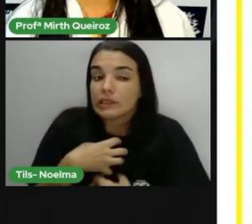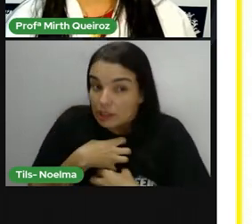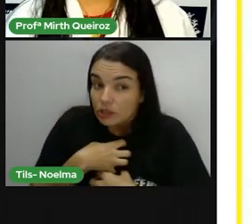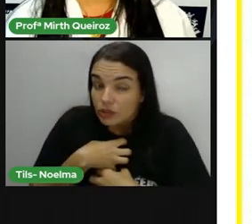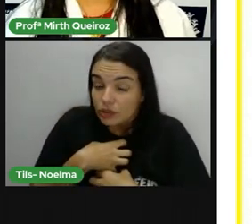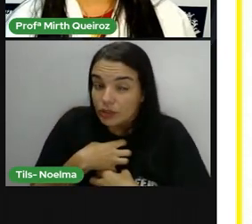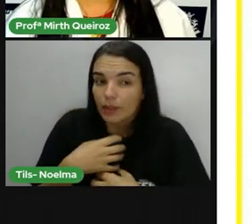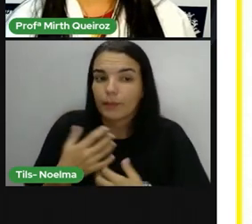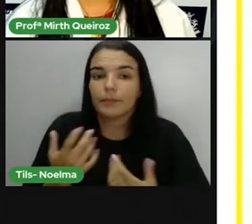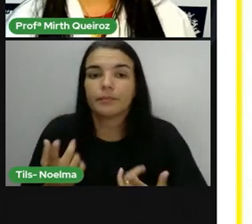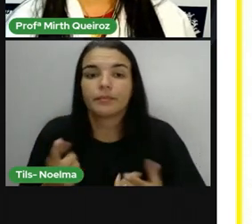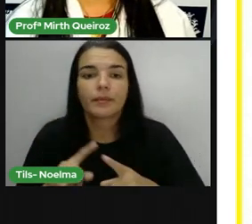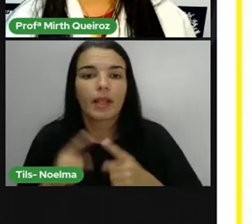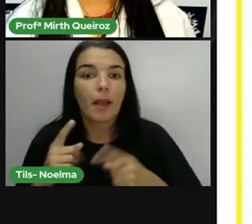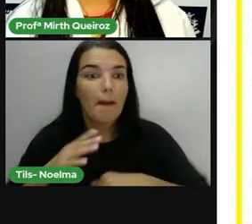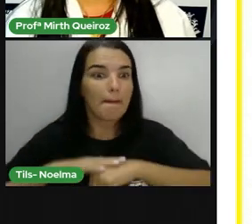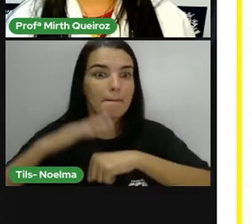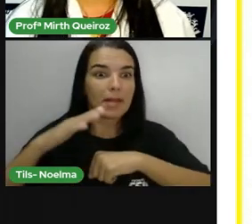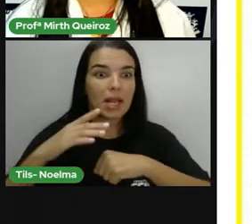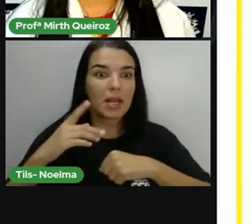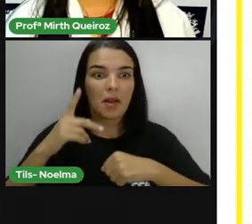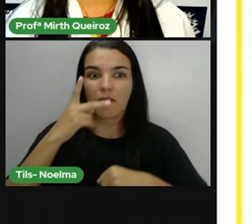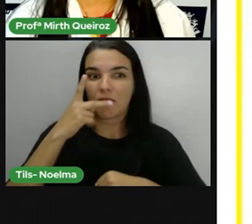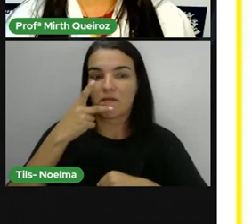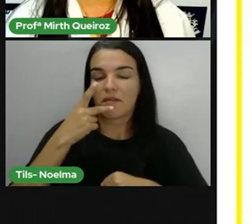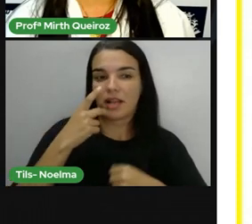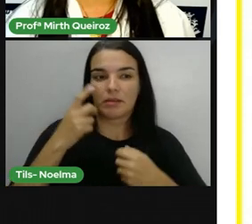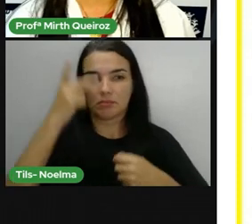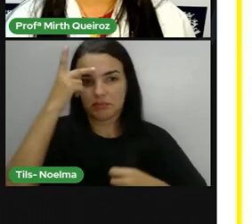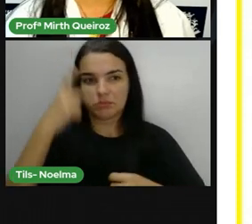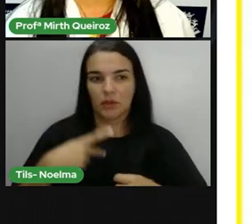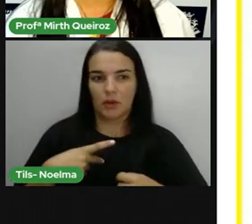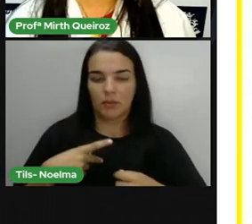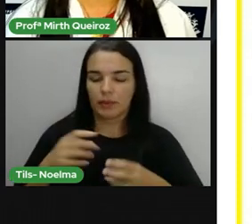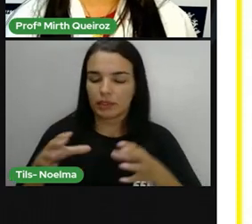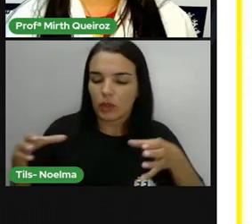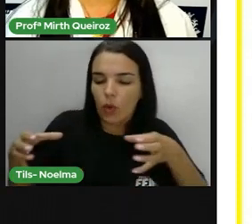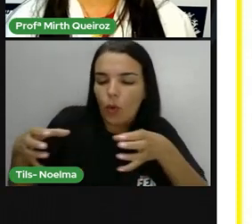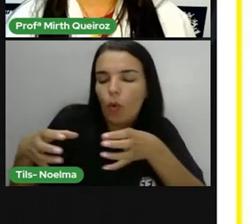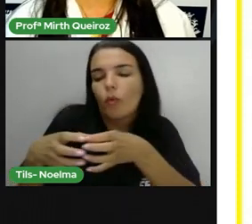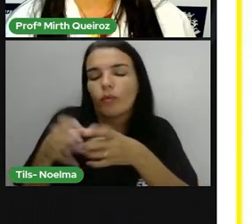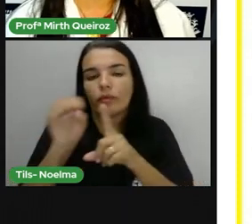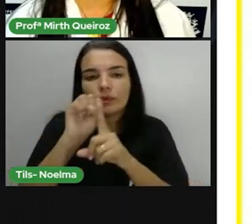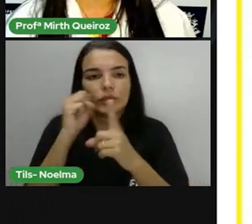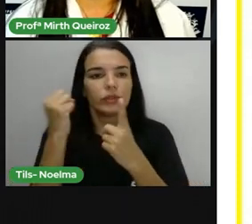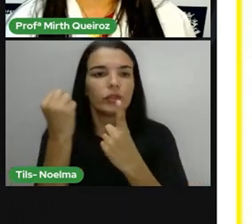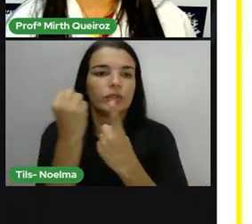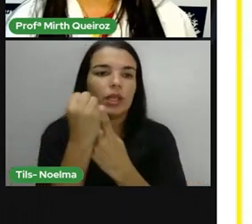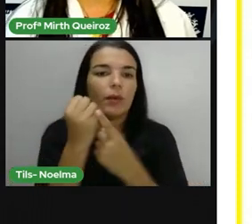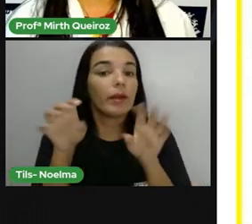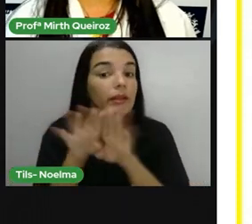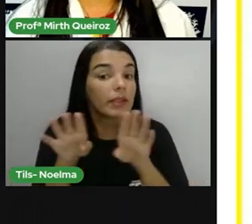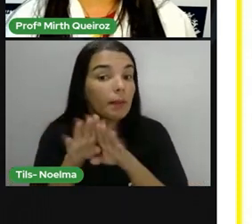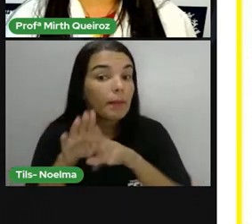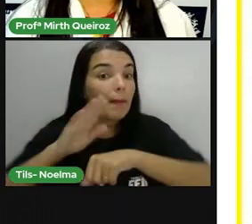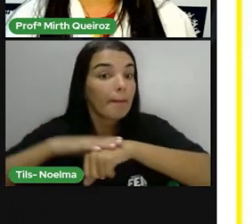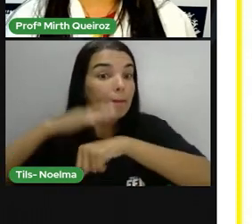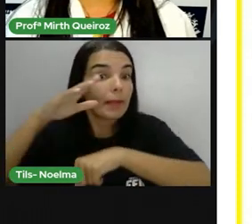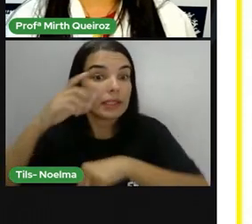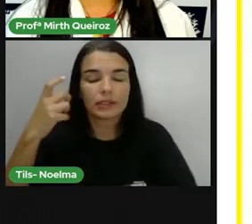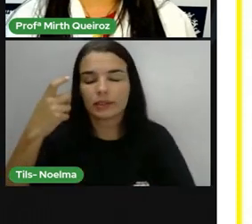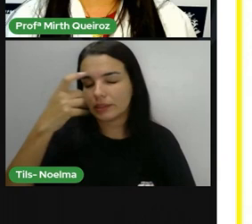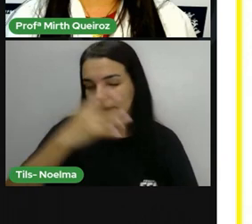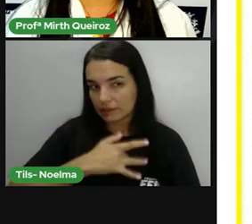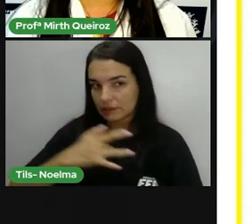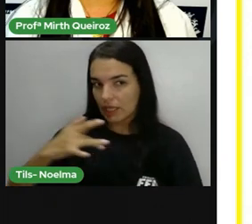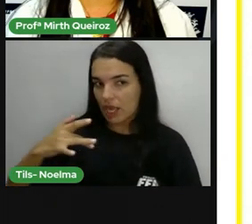né? Mais autonomia, mais convívio social e mais saúde mental. Quando a gente fala